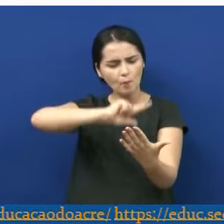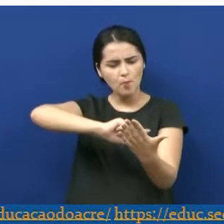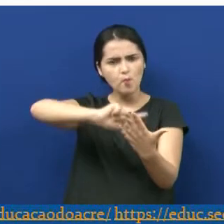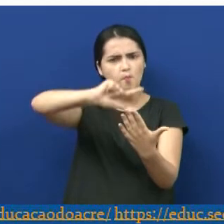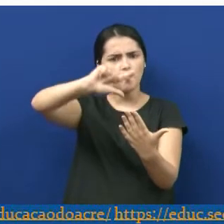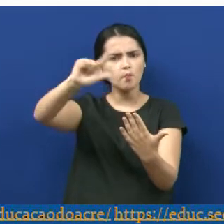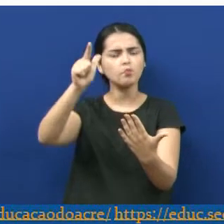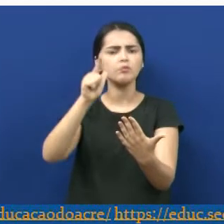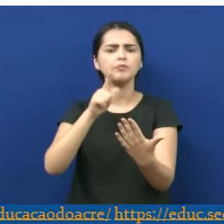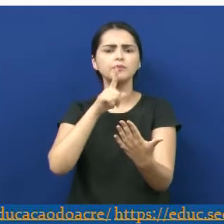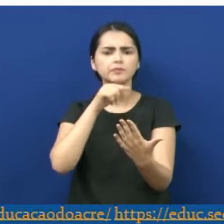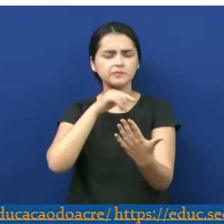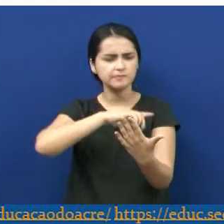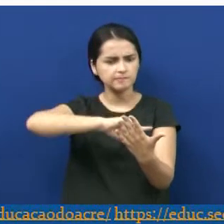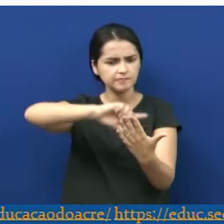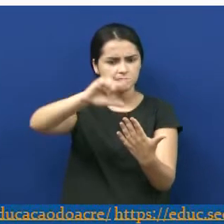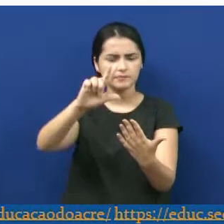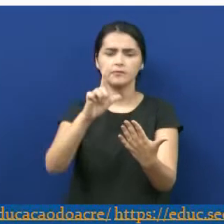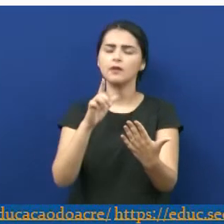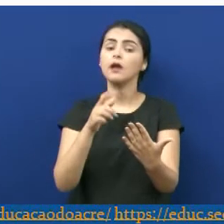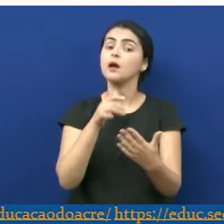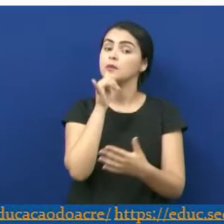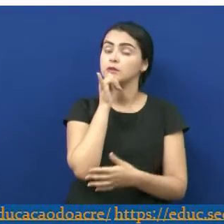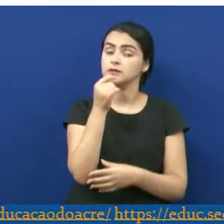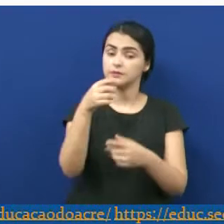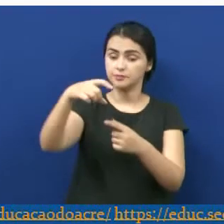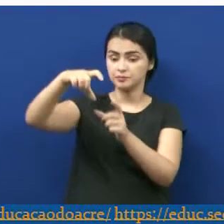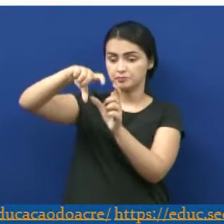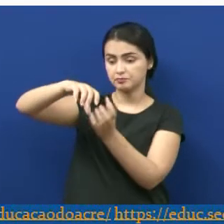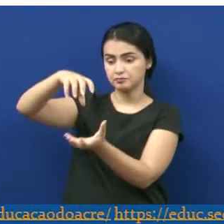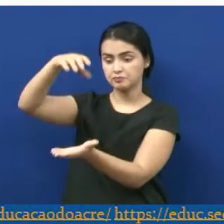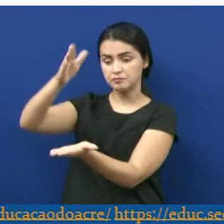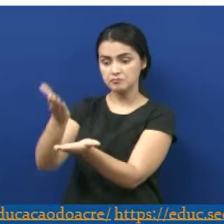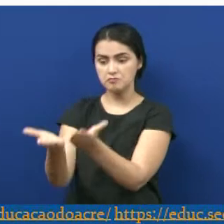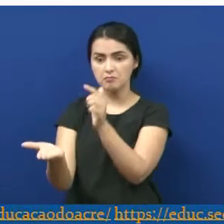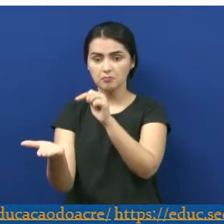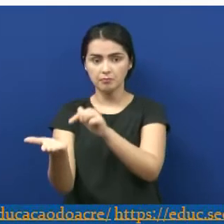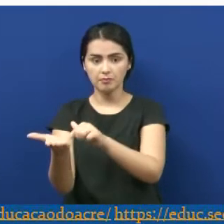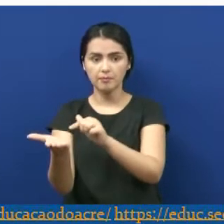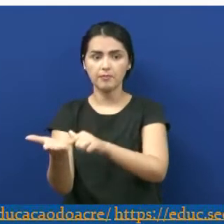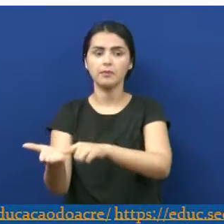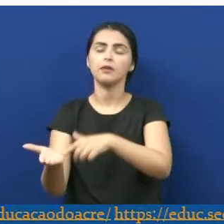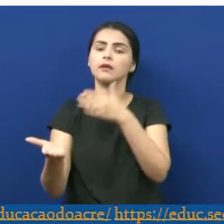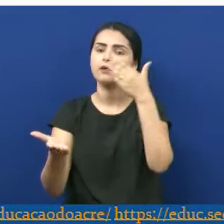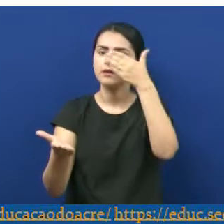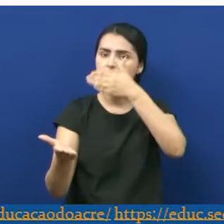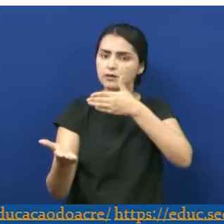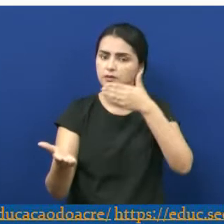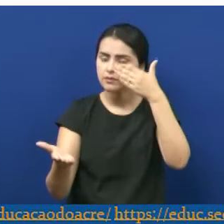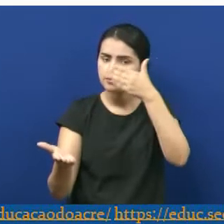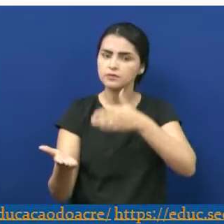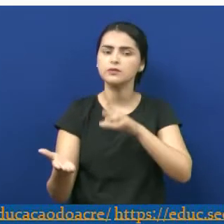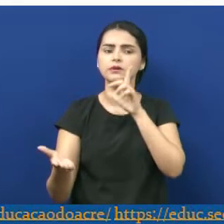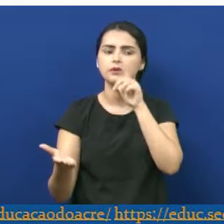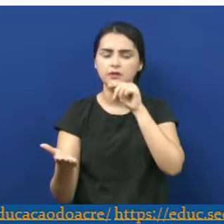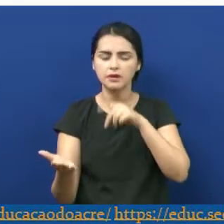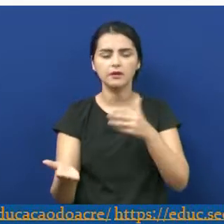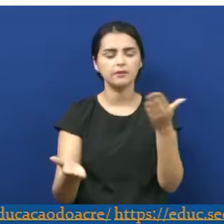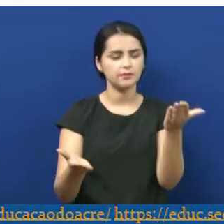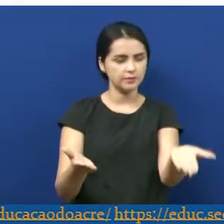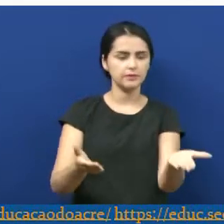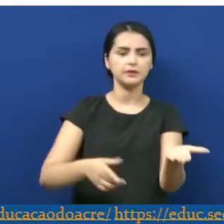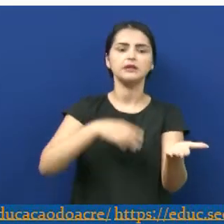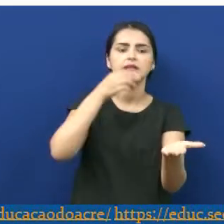elas são. Uma vai ter água com açúcar e a outra vai ter sal e água. Sal e